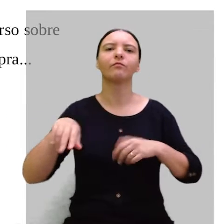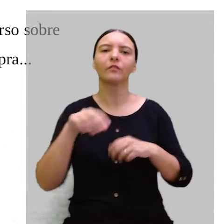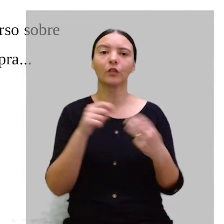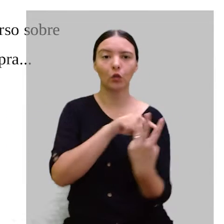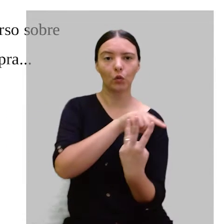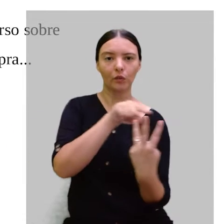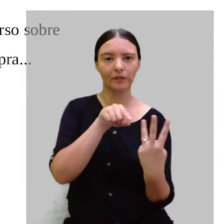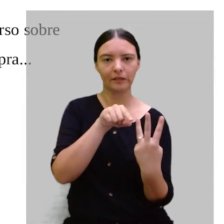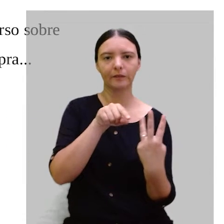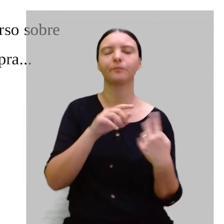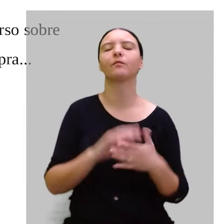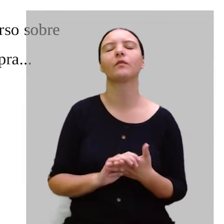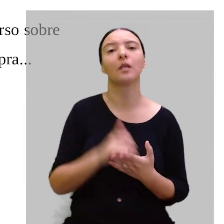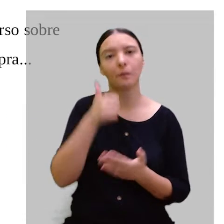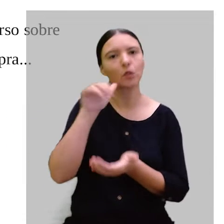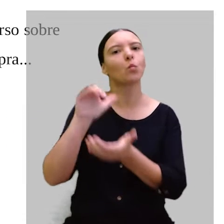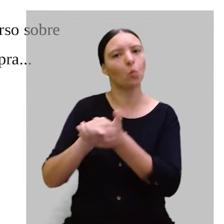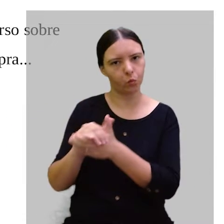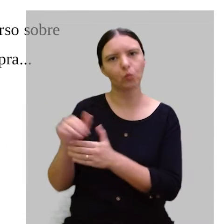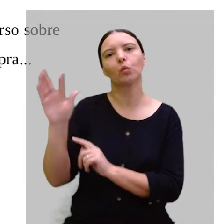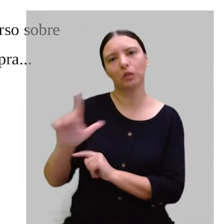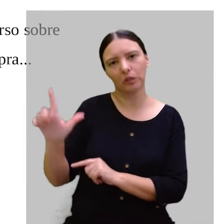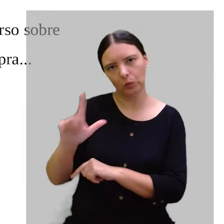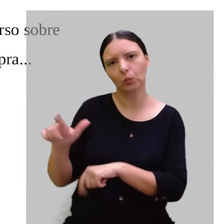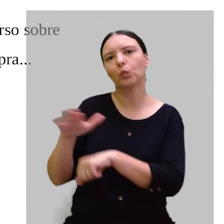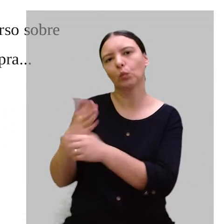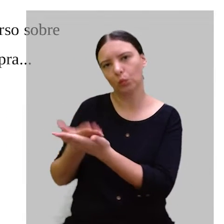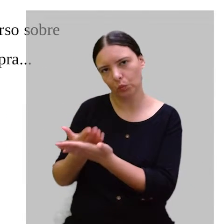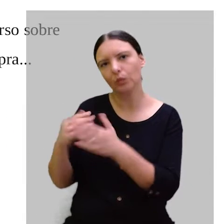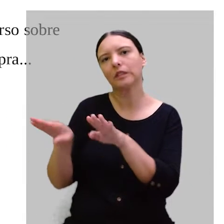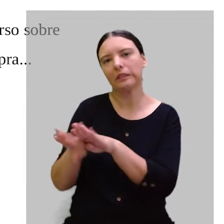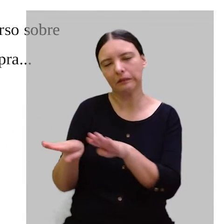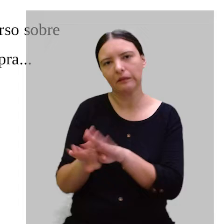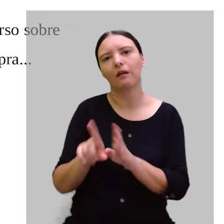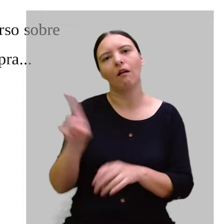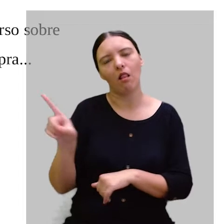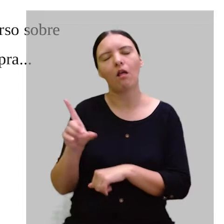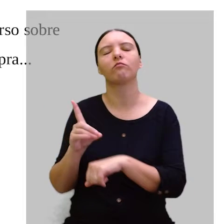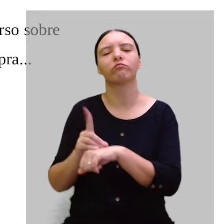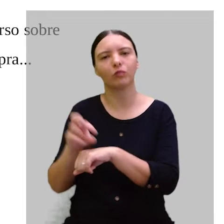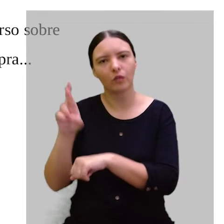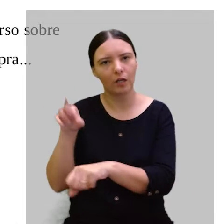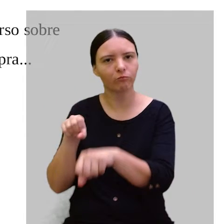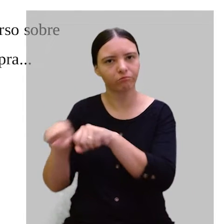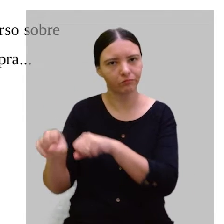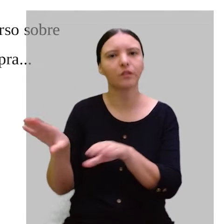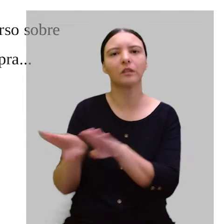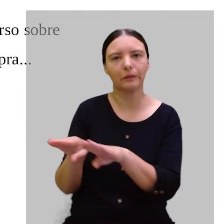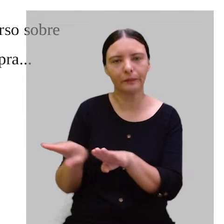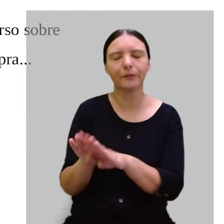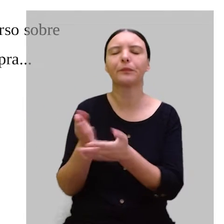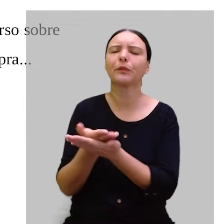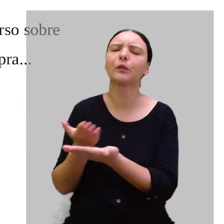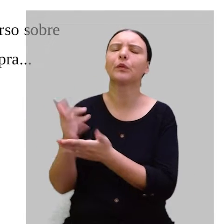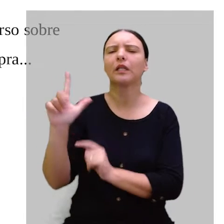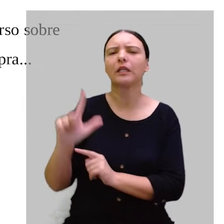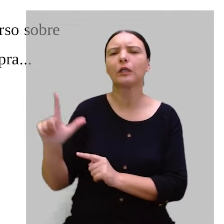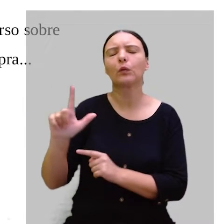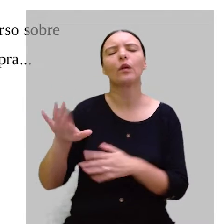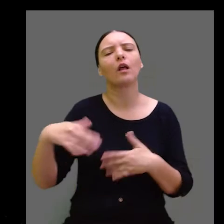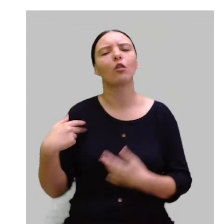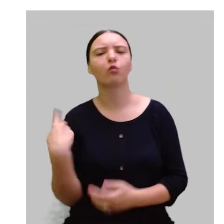estuda literatura, tá? Ela terminou o doutorado agora e ela também se dedica ao estudo da literatura. A gente estava ali meio que tomando